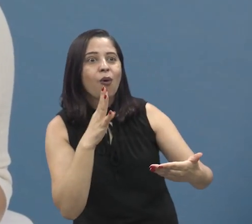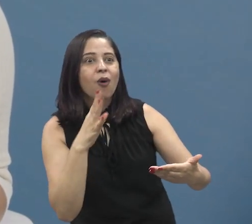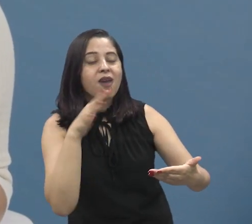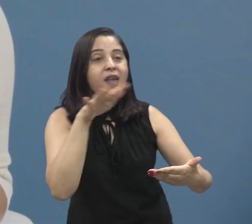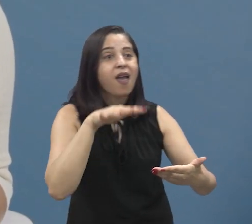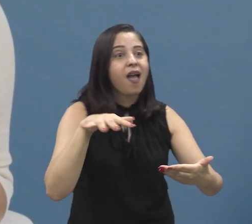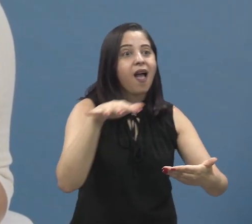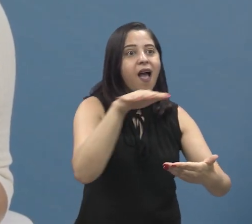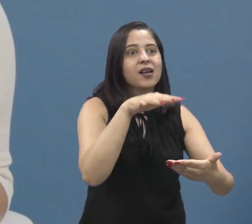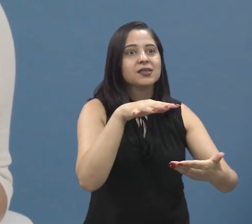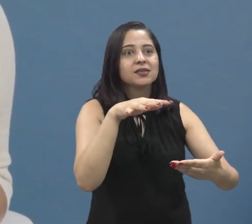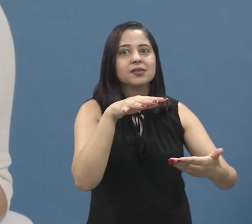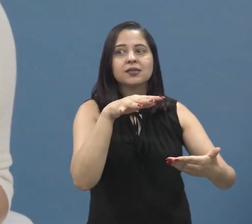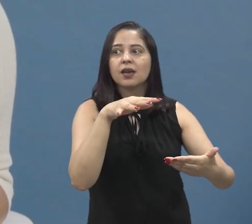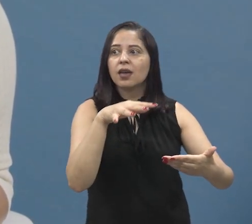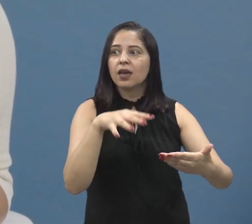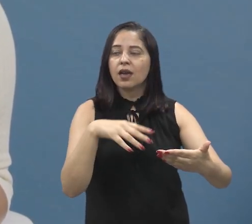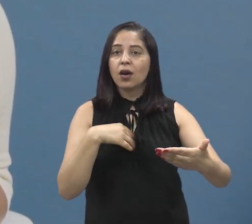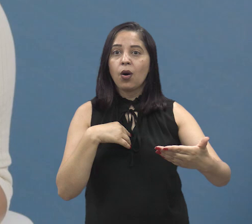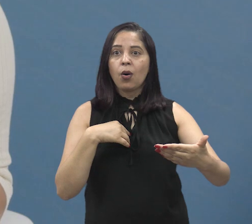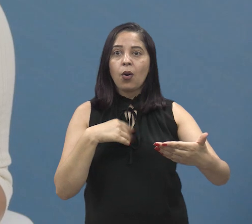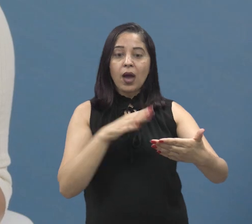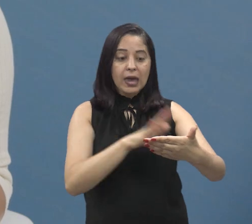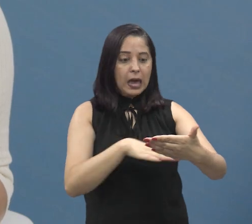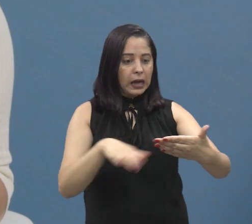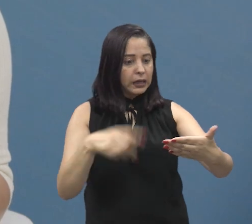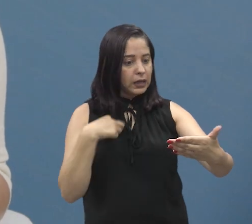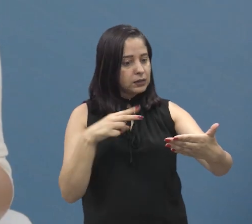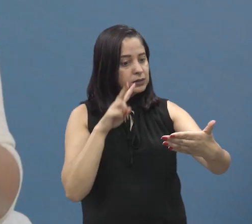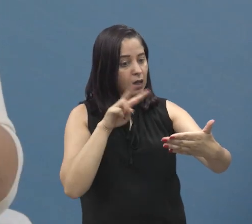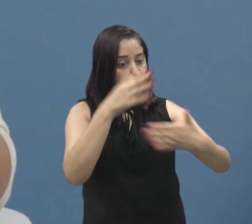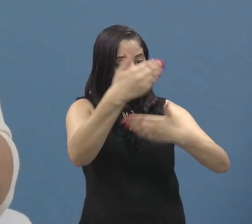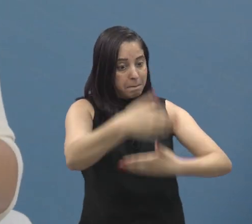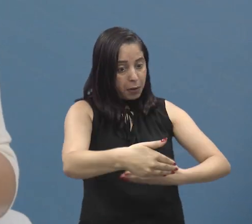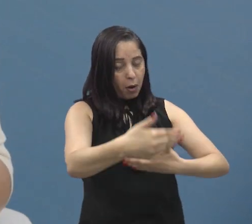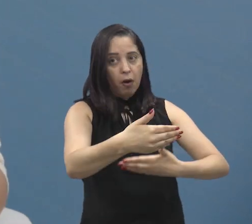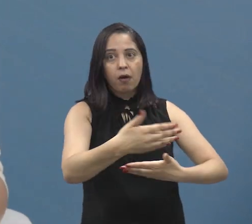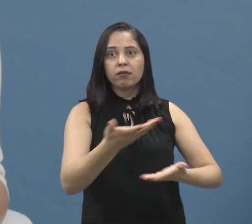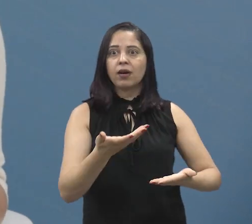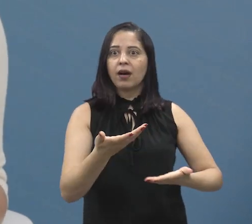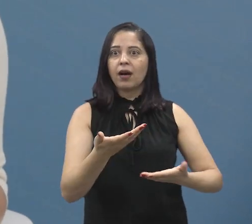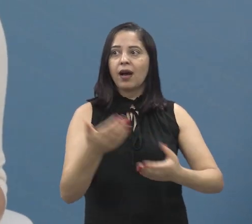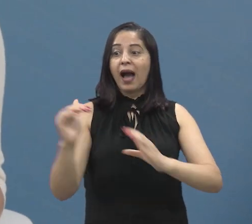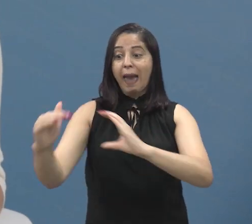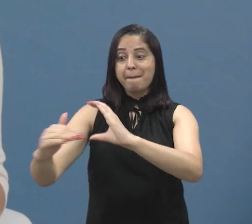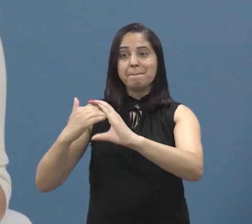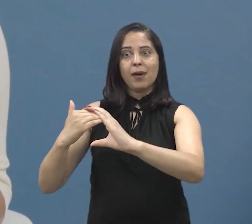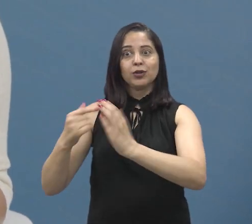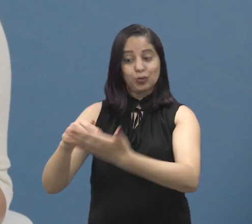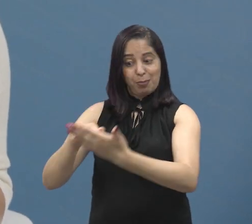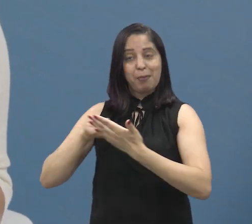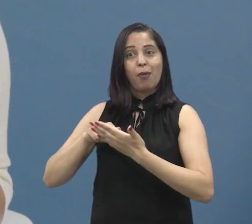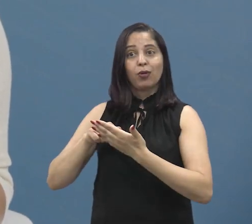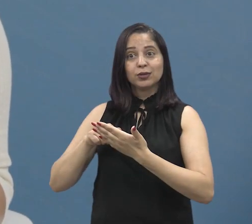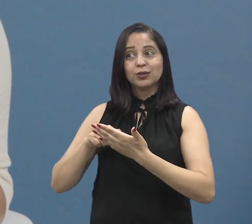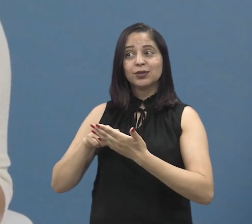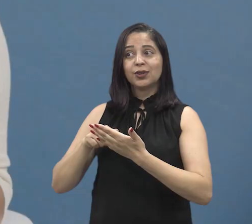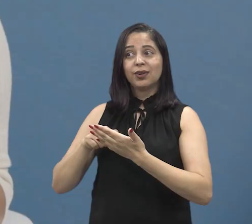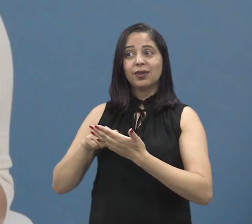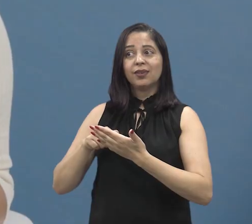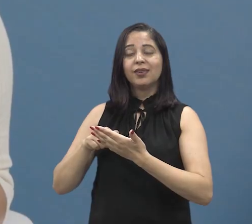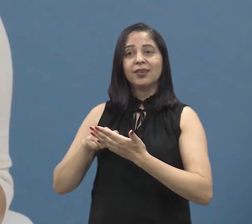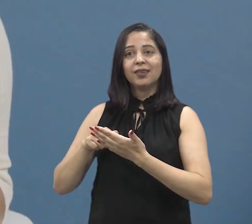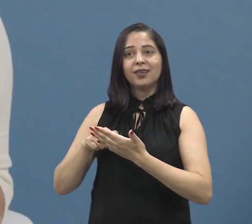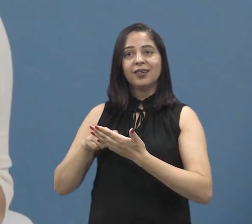avaliação. E foi muito bem sucedida, e o pai fez questão, né? Isso não aconteceu só uma vez, algumas vezes, e o pai